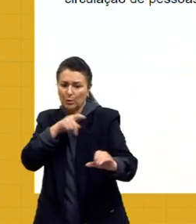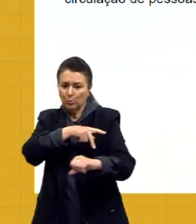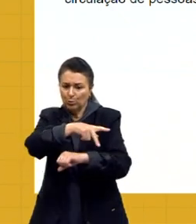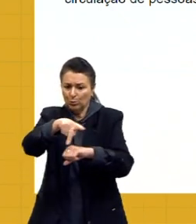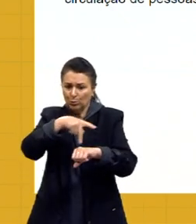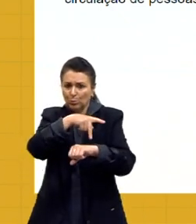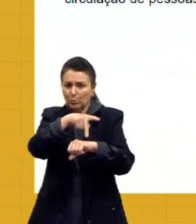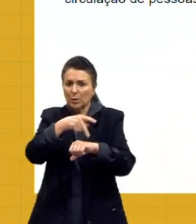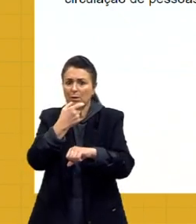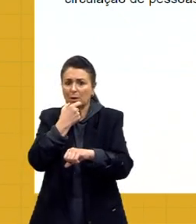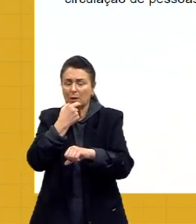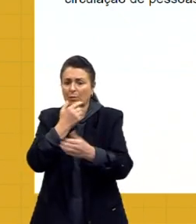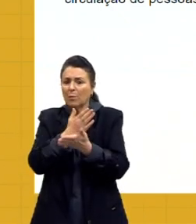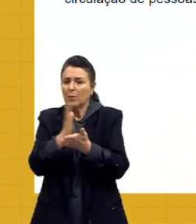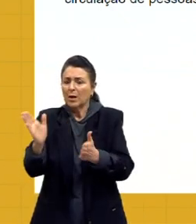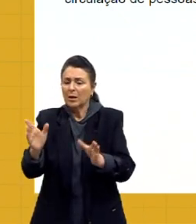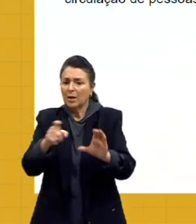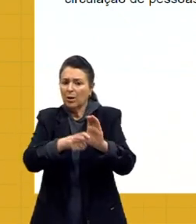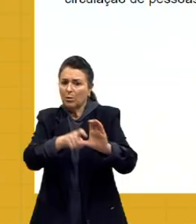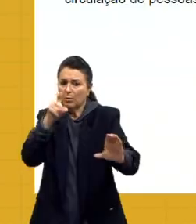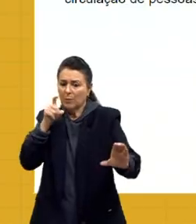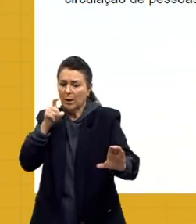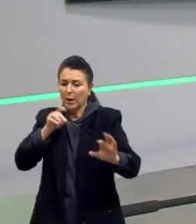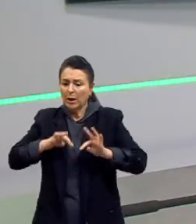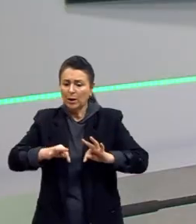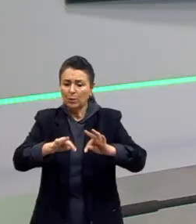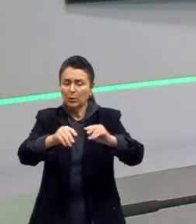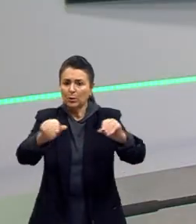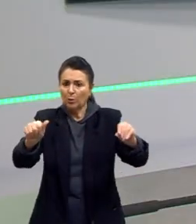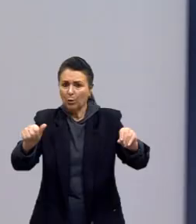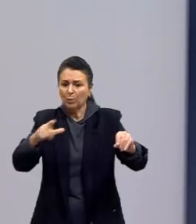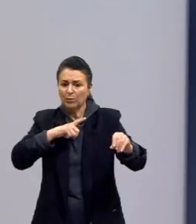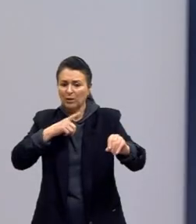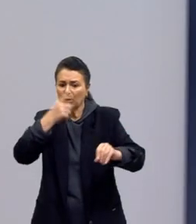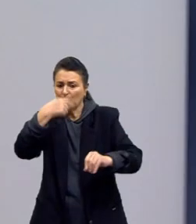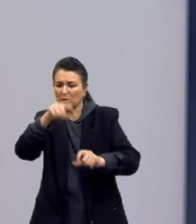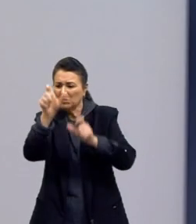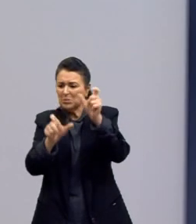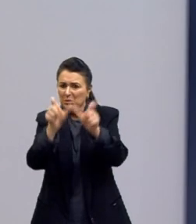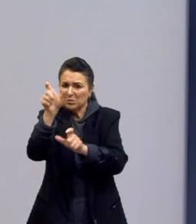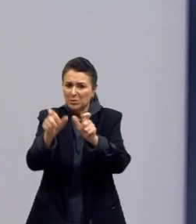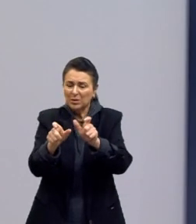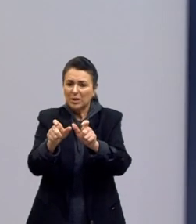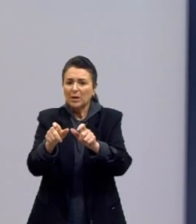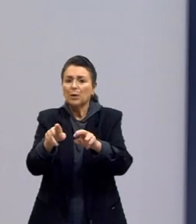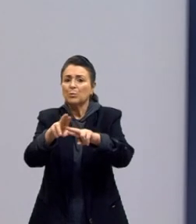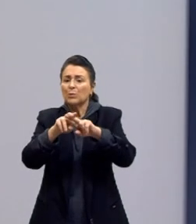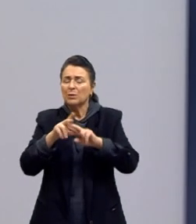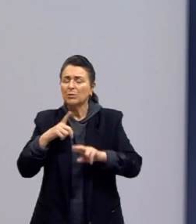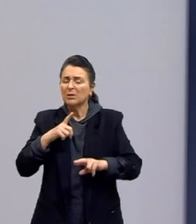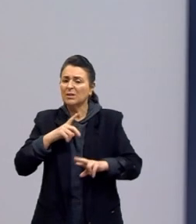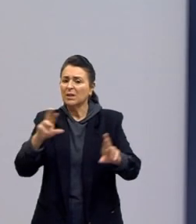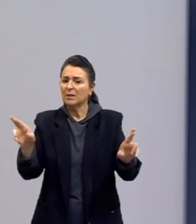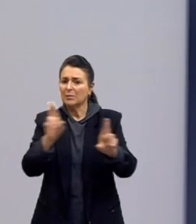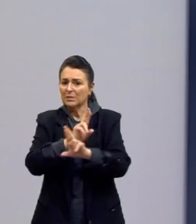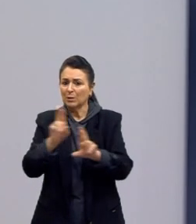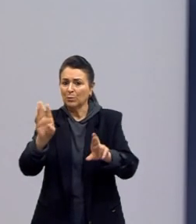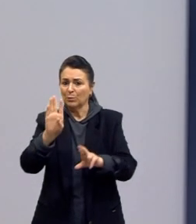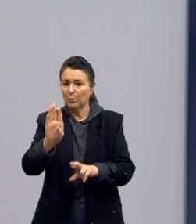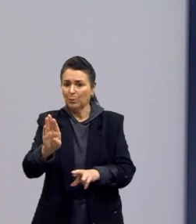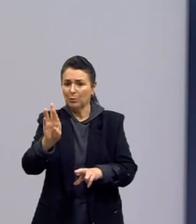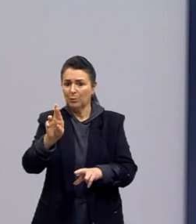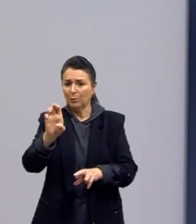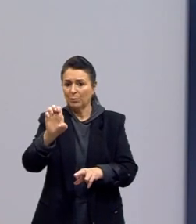perder a autonomia do nosso território vai vir pessoas aí então acaba tendo essa relação aí do brexit